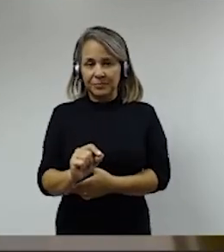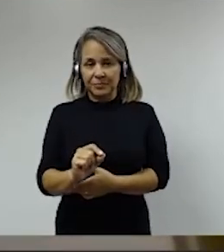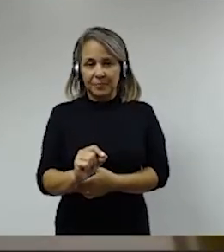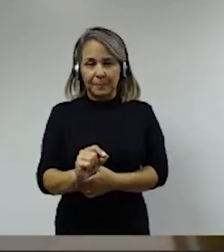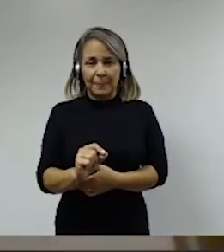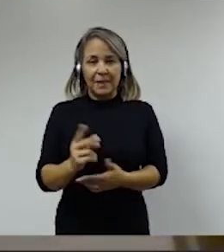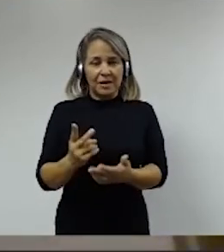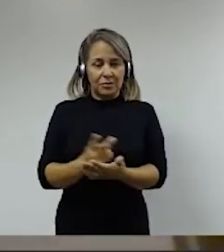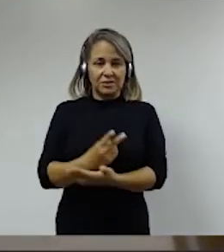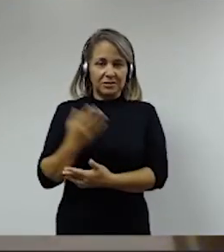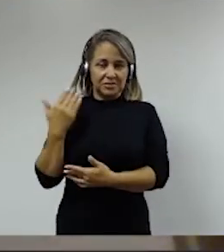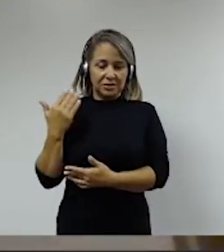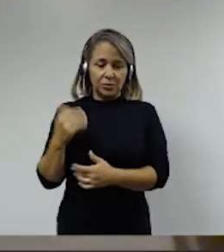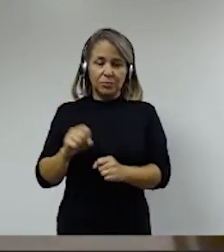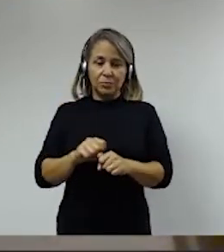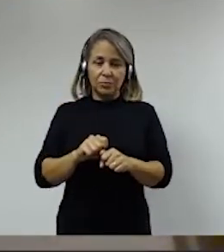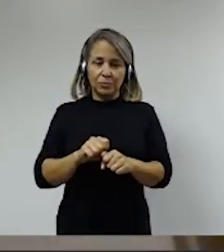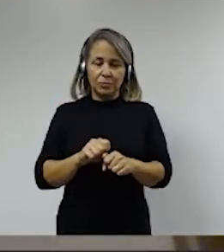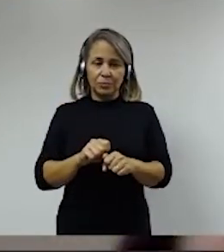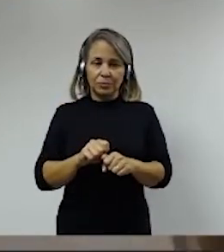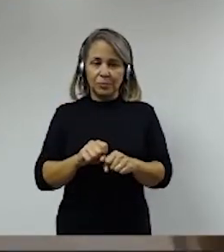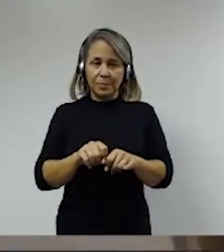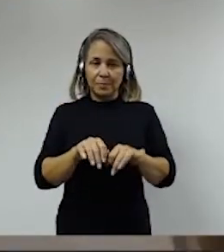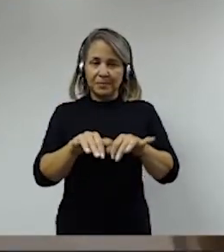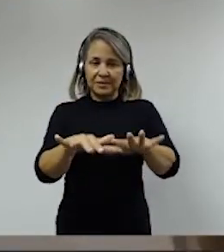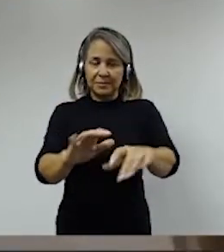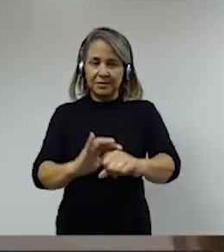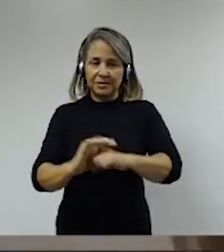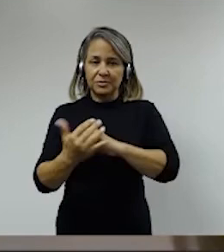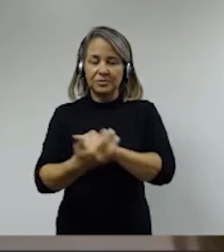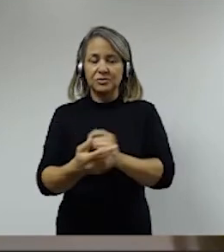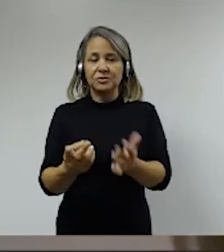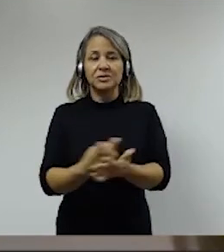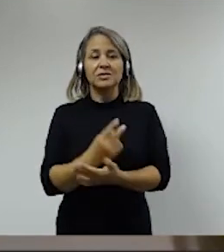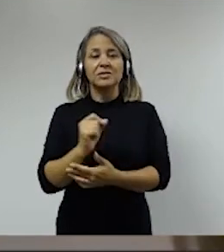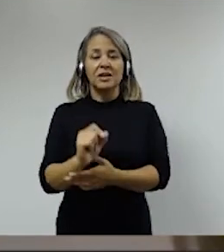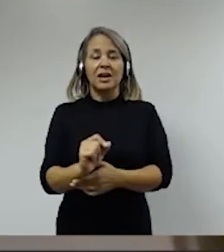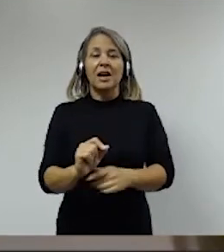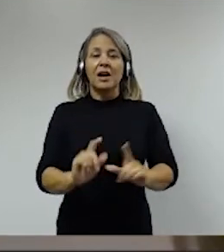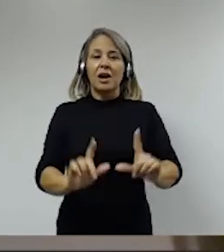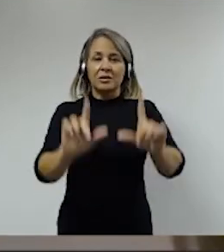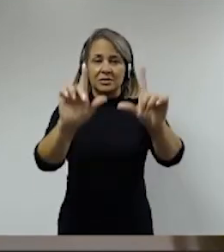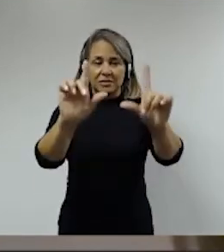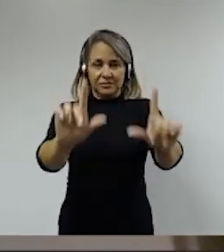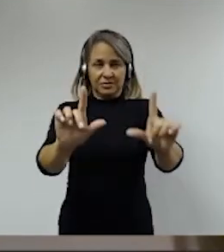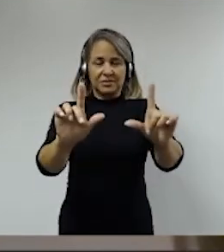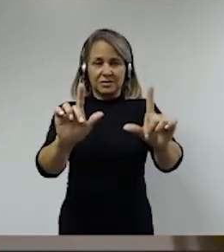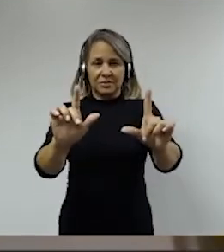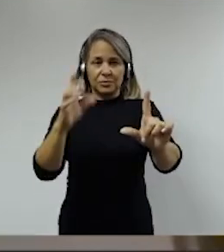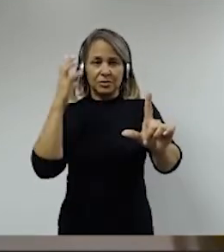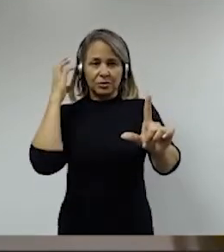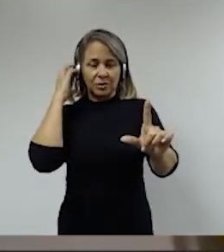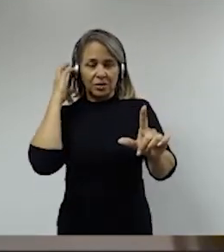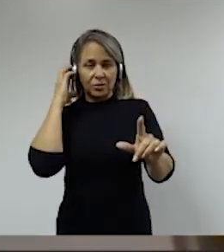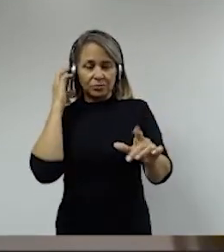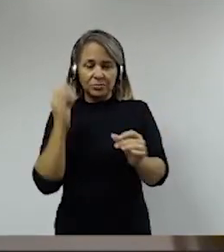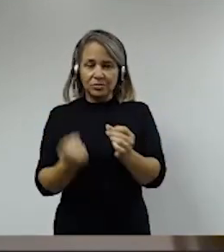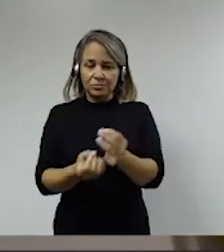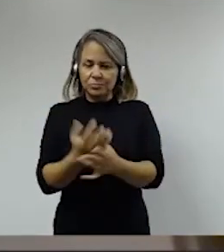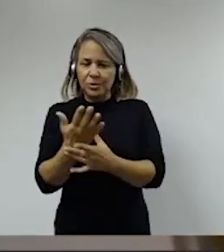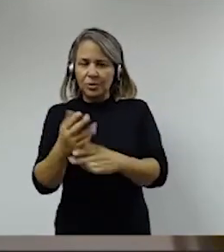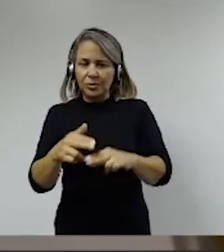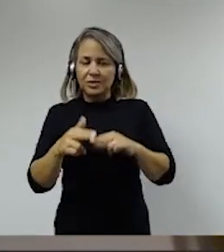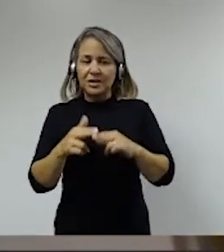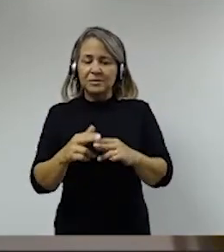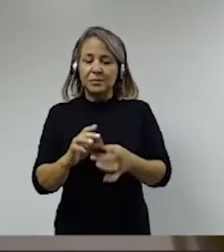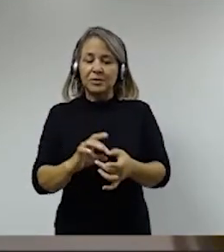aconteceu na realidade com a pandemia, porque o audiovisual, a indústria audiovisual, ela se estrutura através